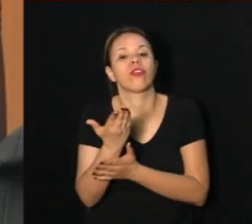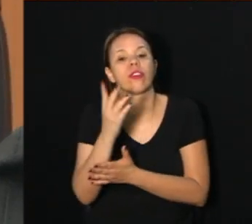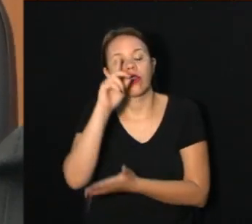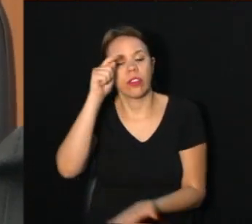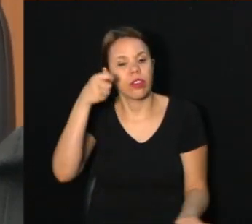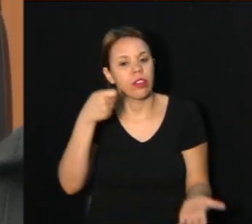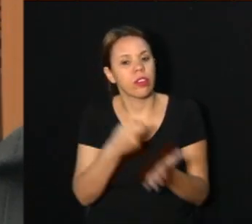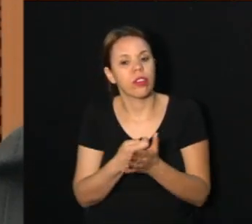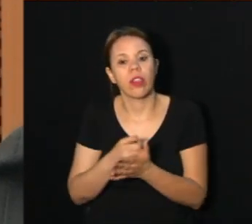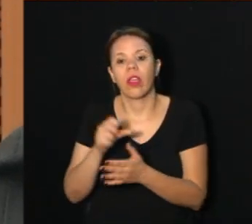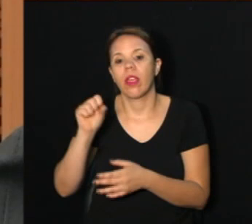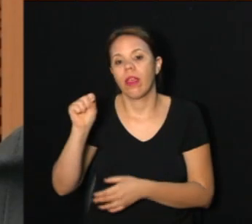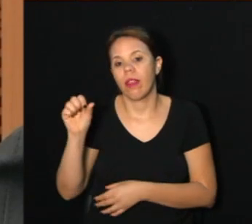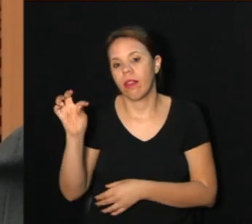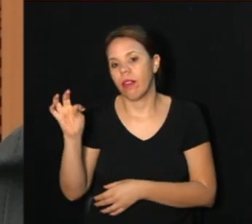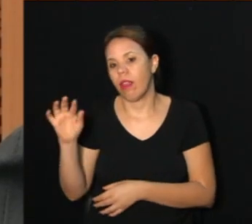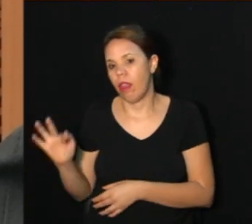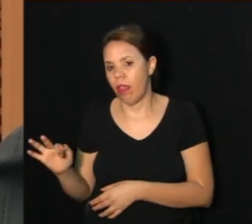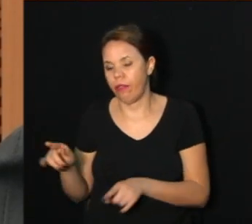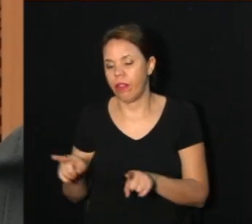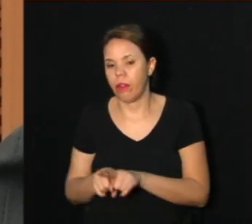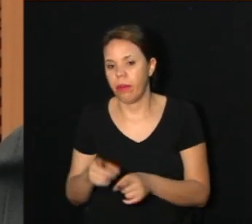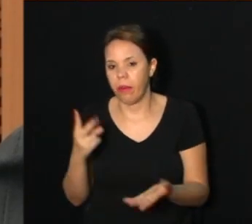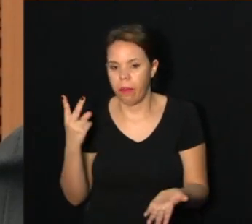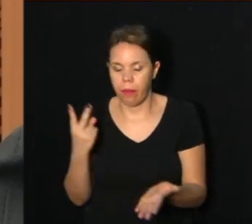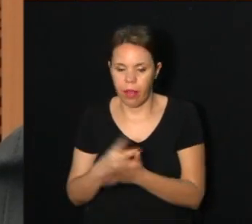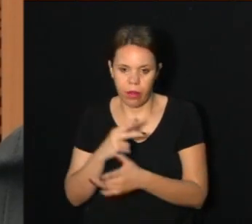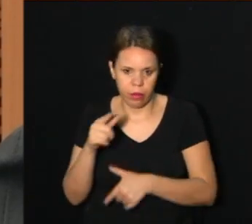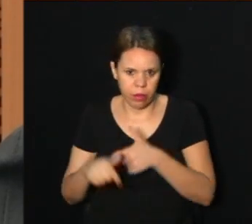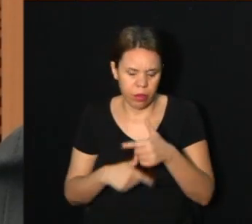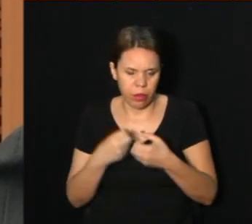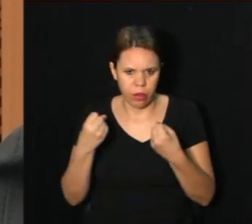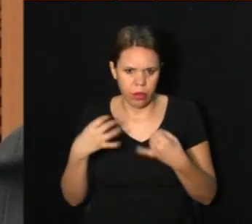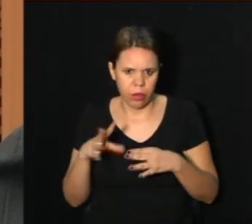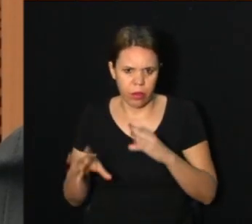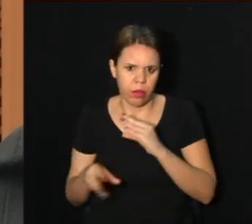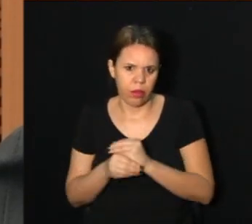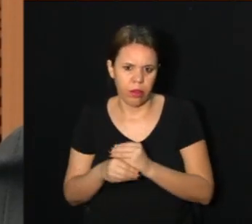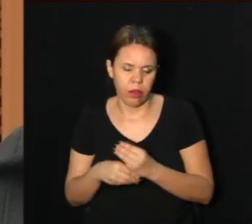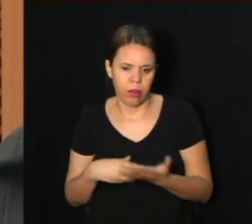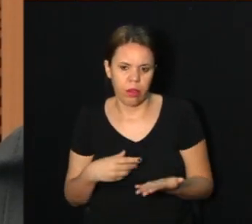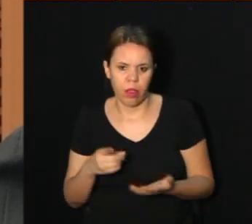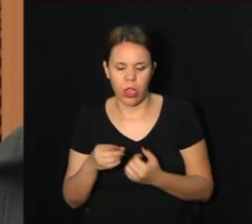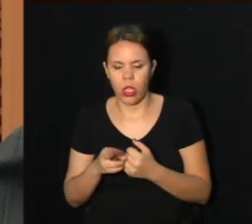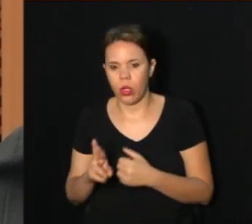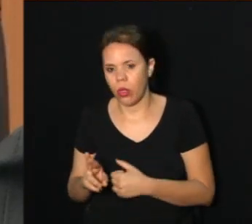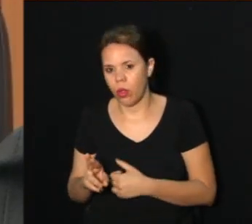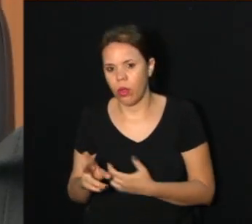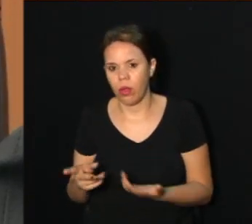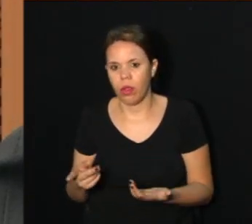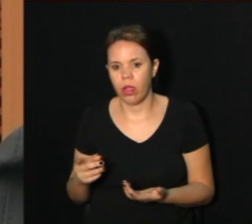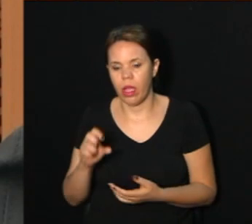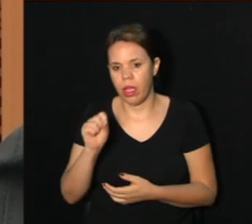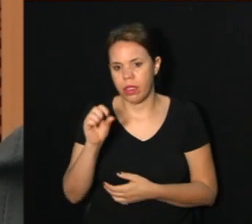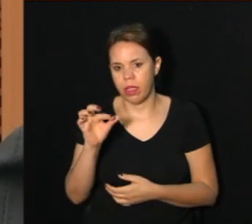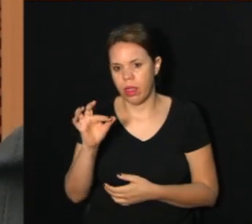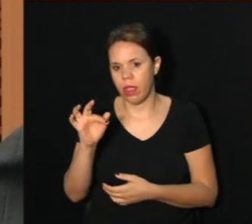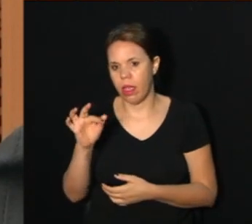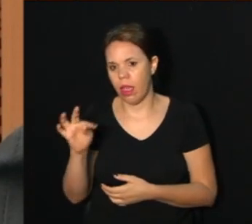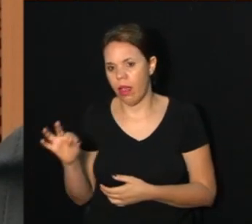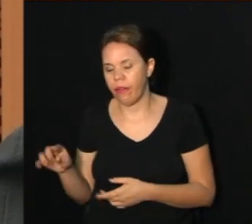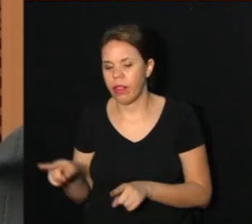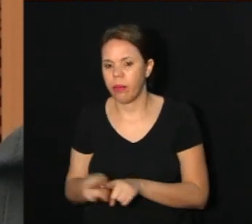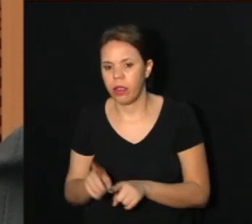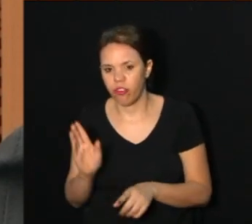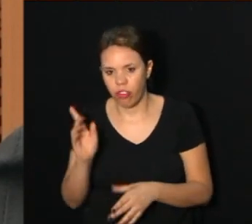Supremo Tribunal Federal. Na mesma esteira, e complementando a explicação do Dr. Panuto, o STF também já determinou que os procuradores,